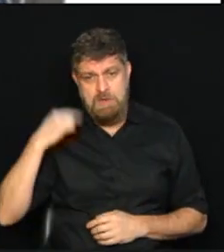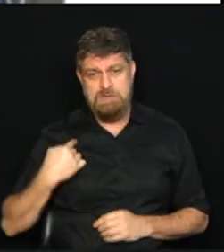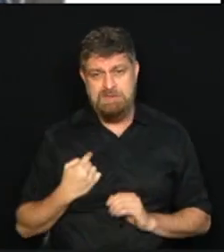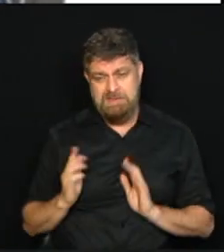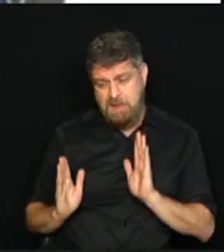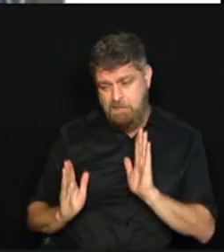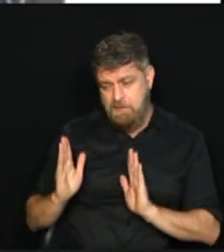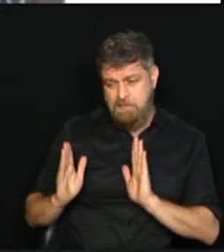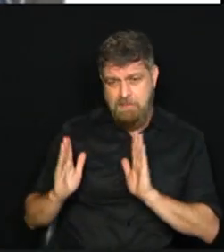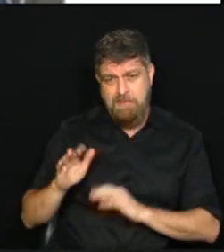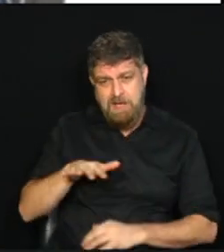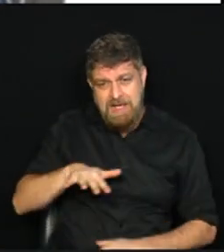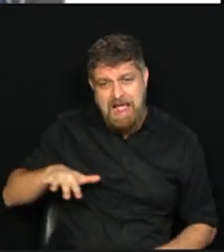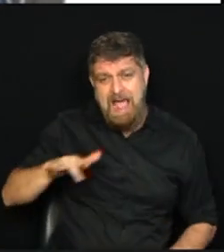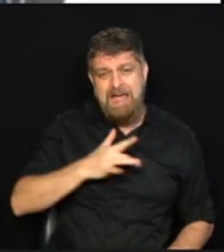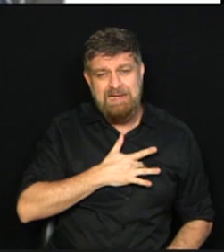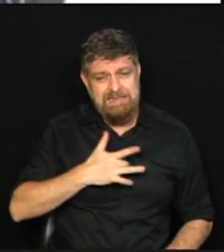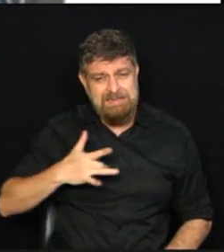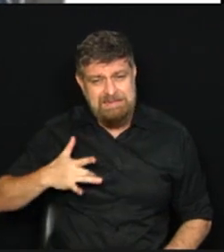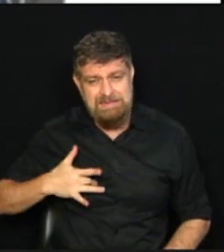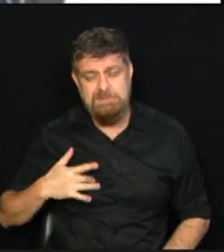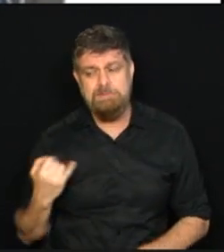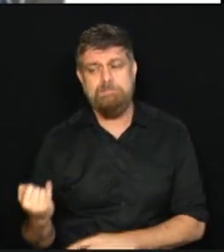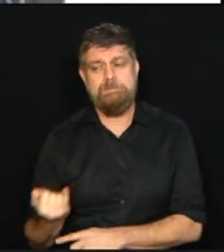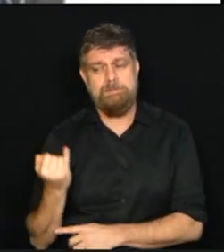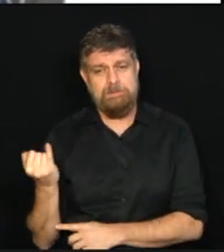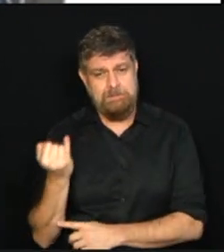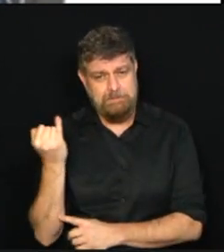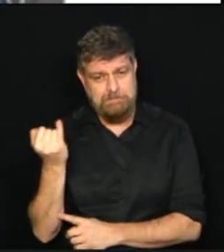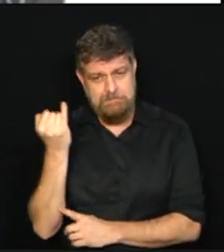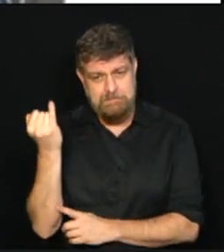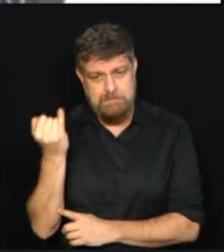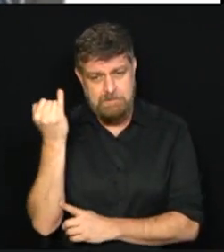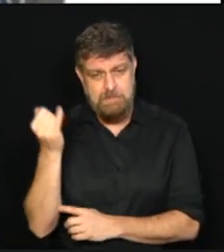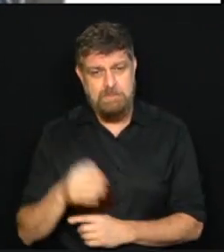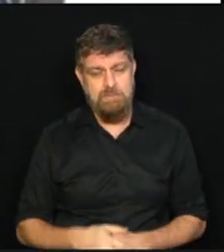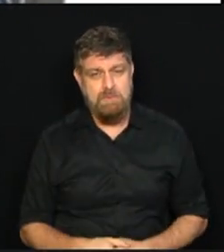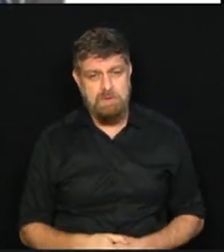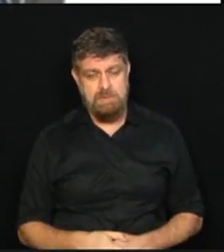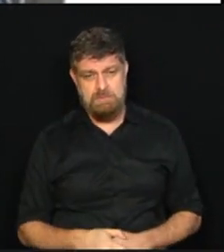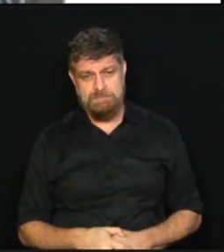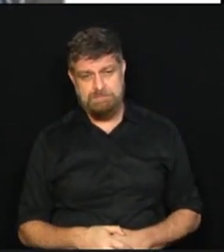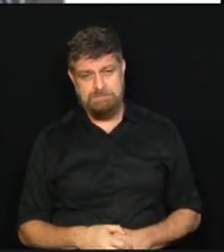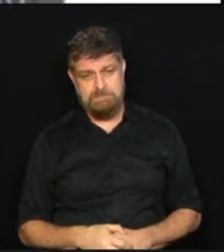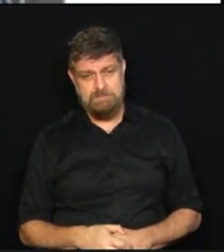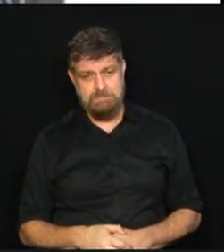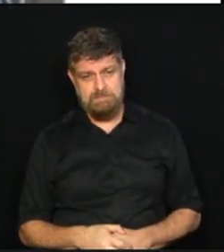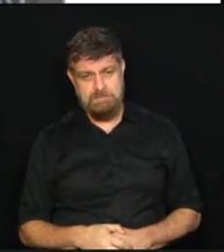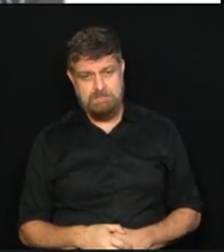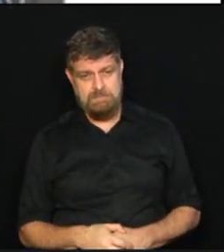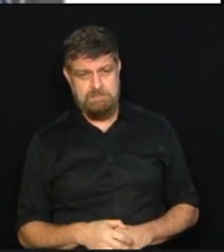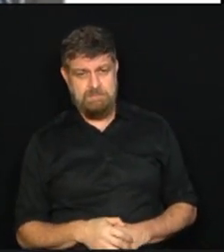momento, a saúde extremamente importante do ponto de vista de